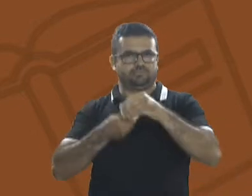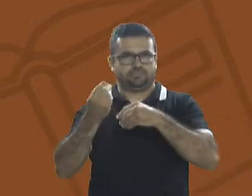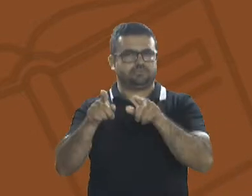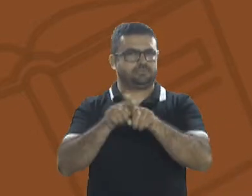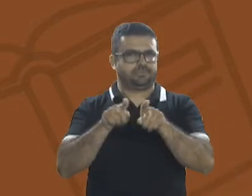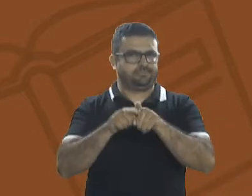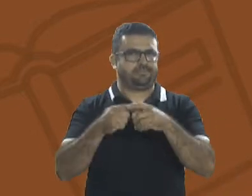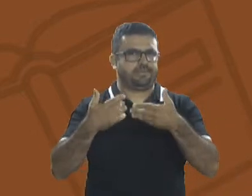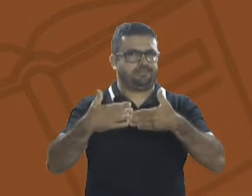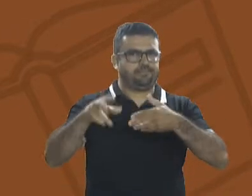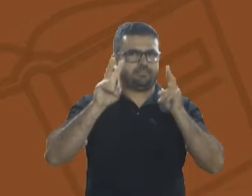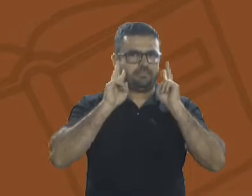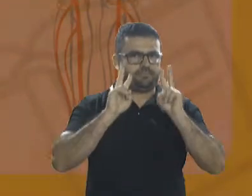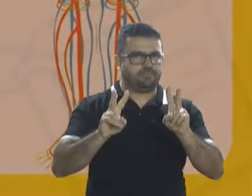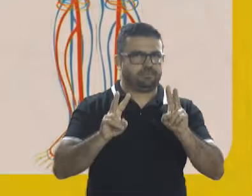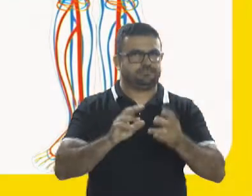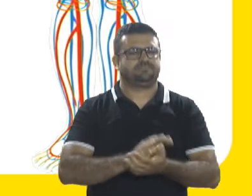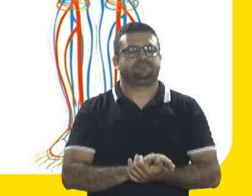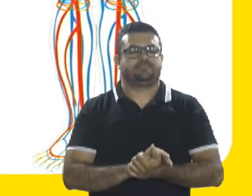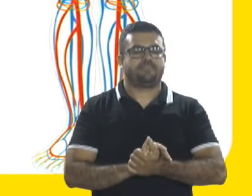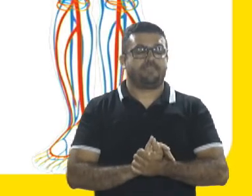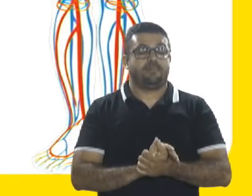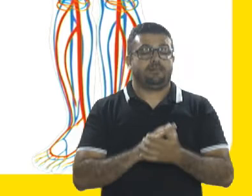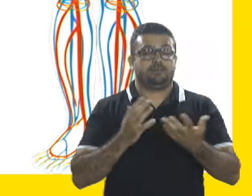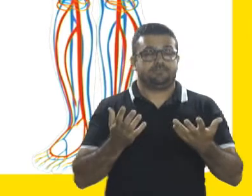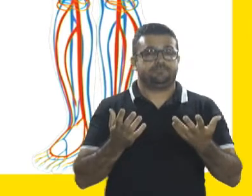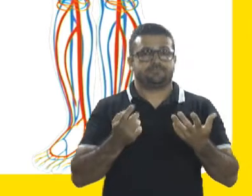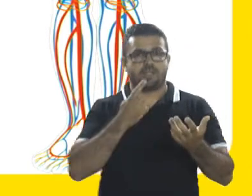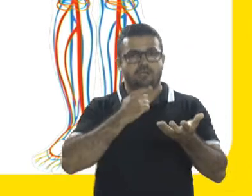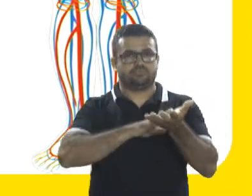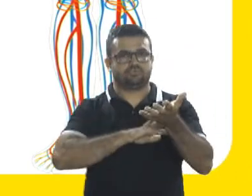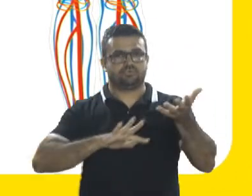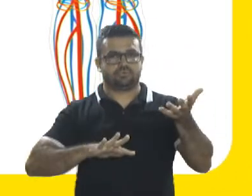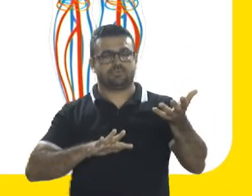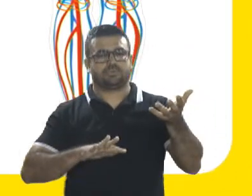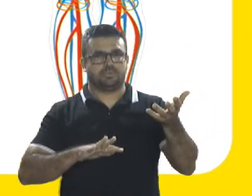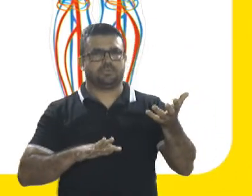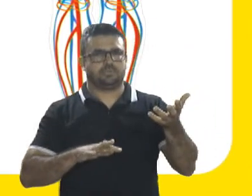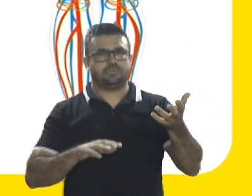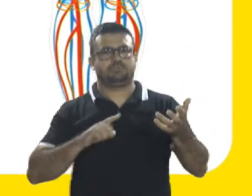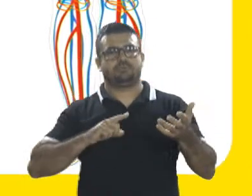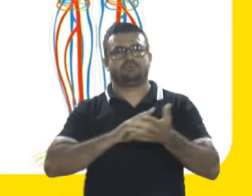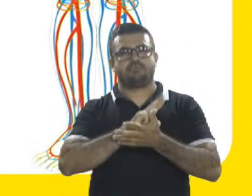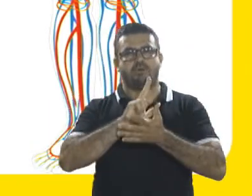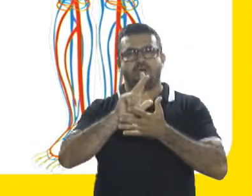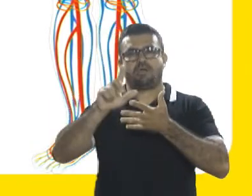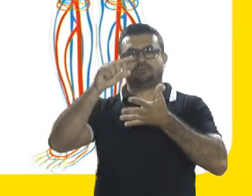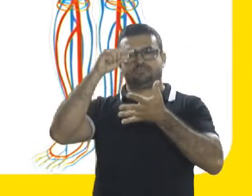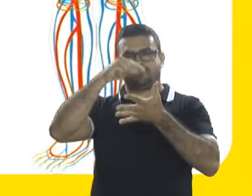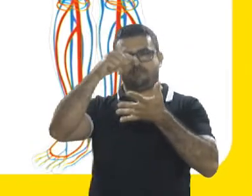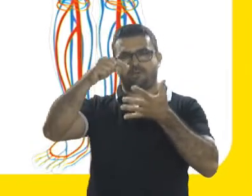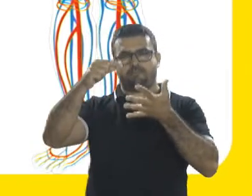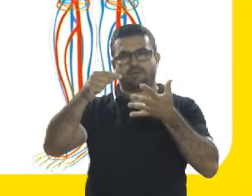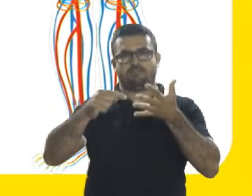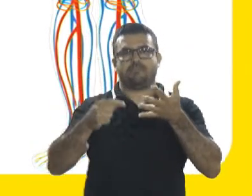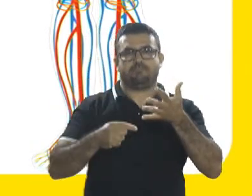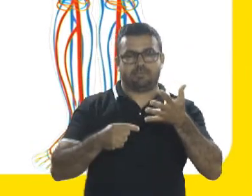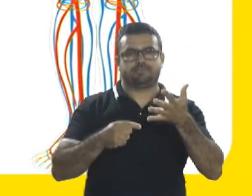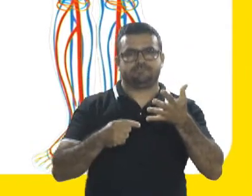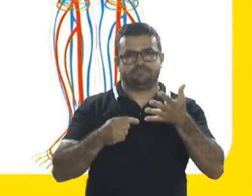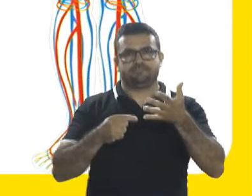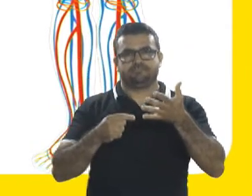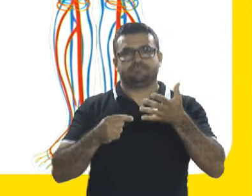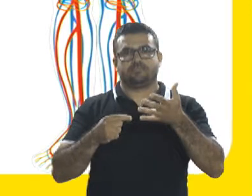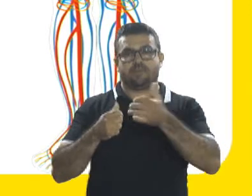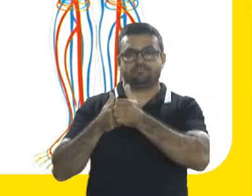mais à frente. Então, o sangue, ele possui vários elementos em sua composição e transporta as